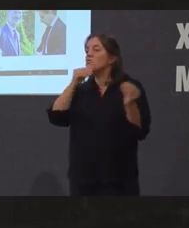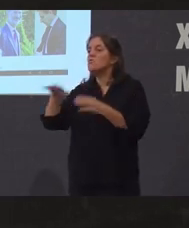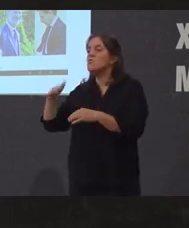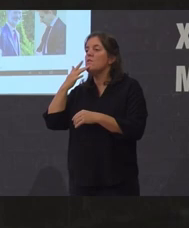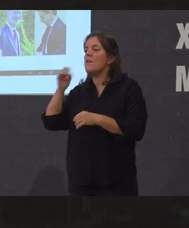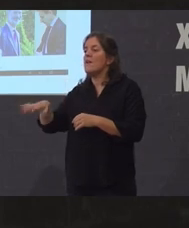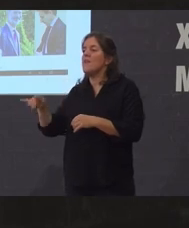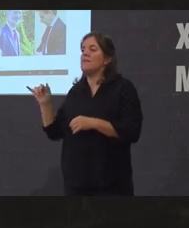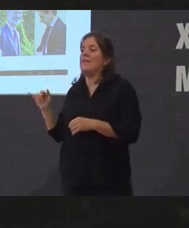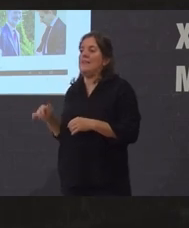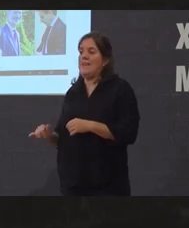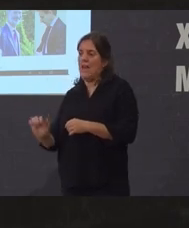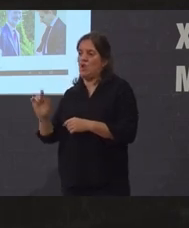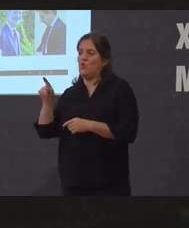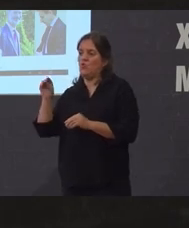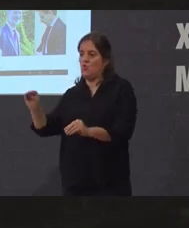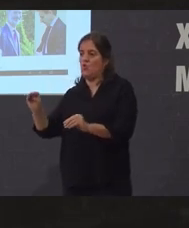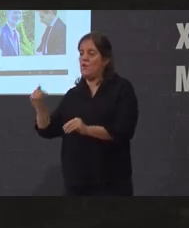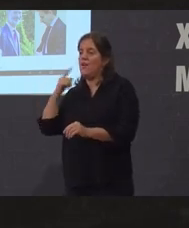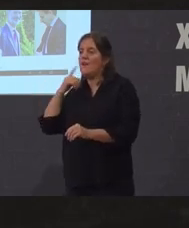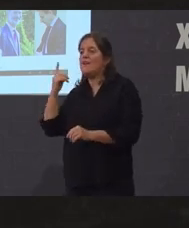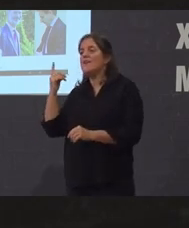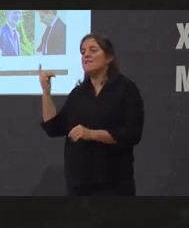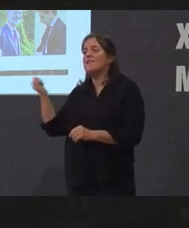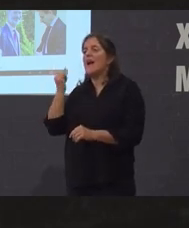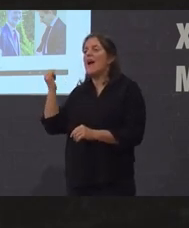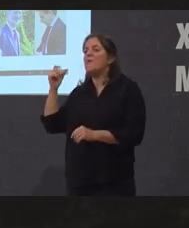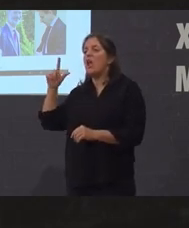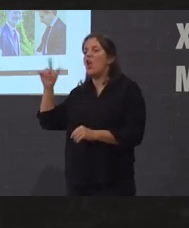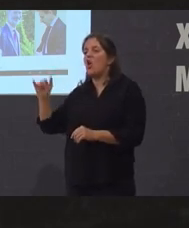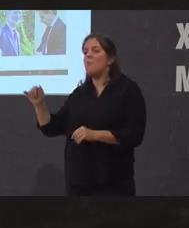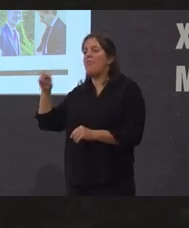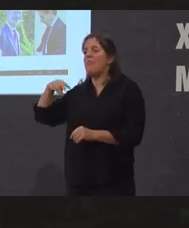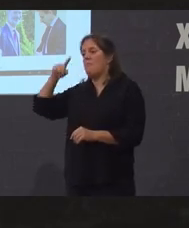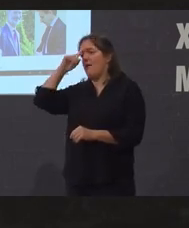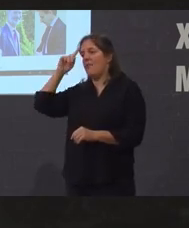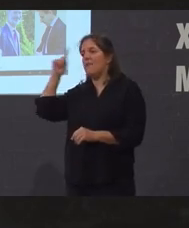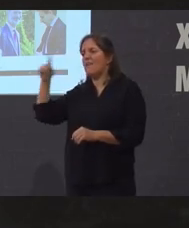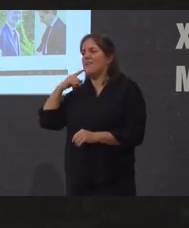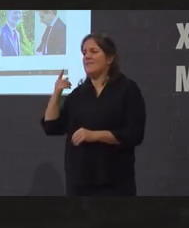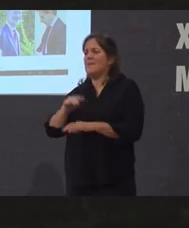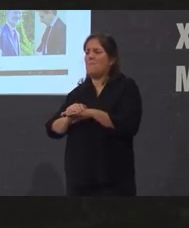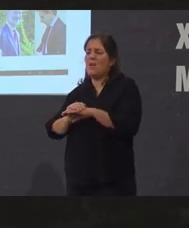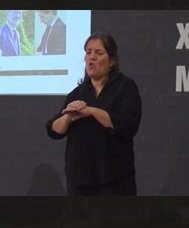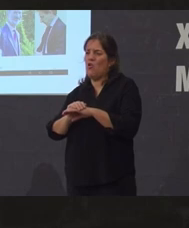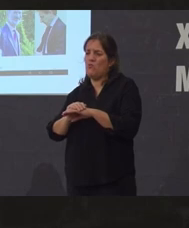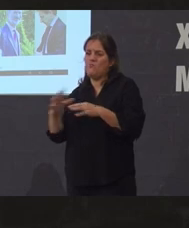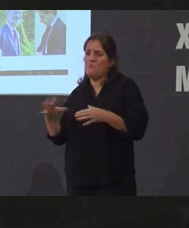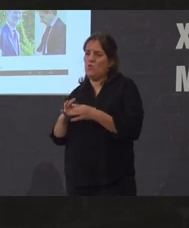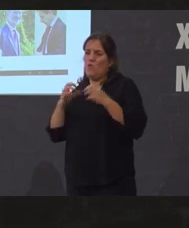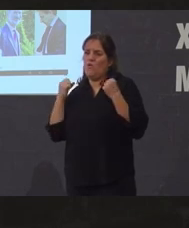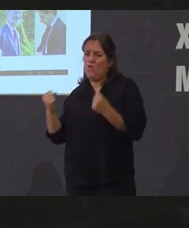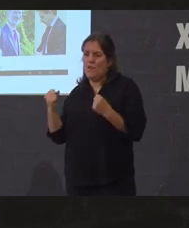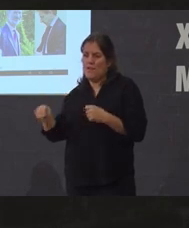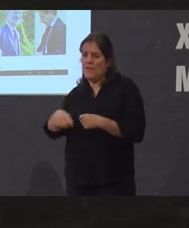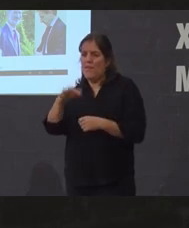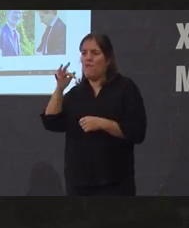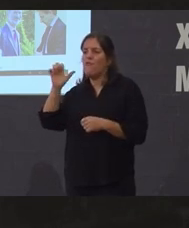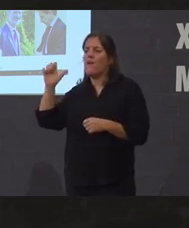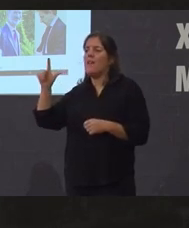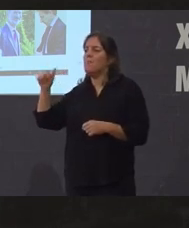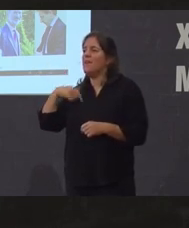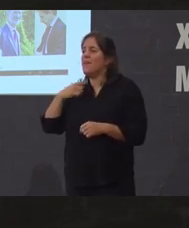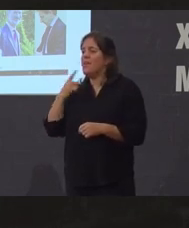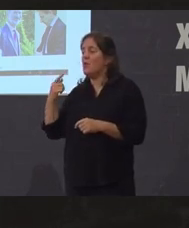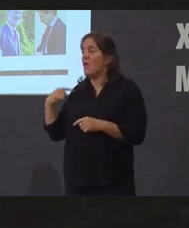xenro, Javier López Madrid, íntimo amigo de Felipe, que unha xeneración sustituye a